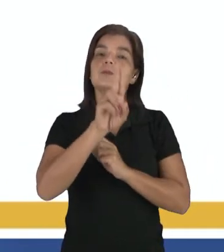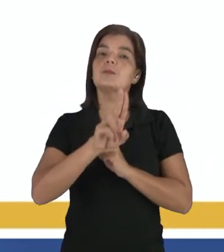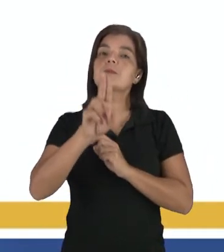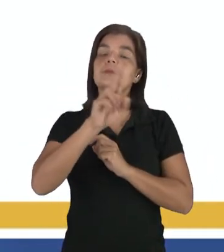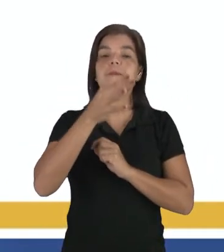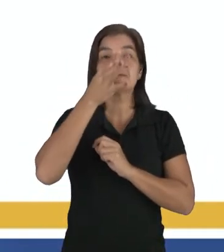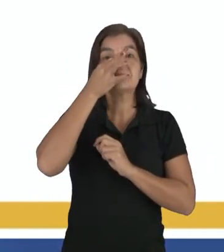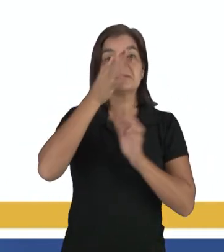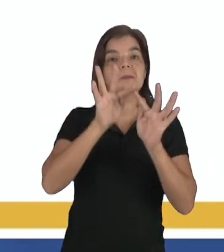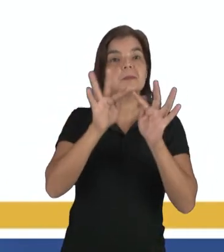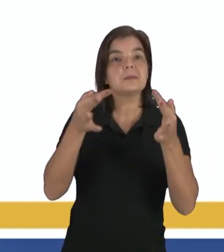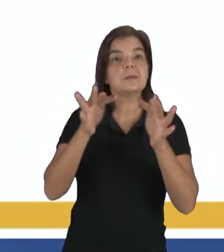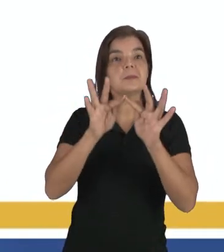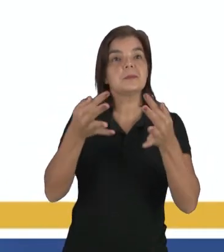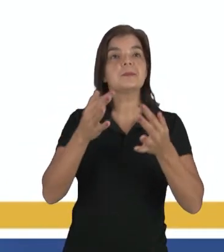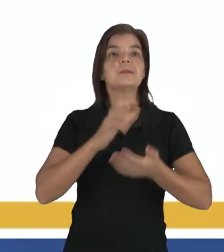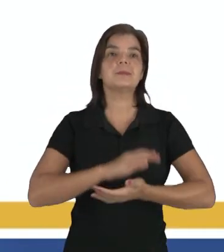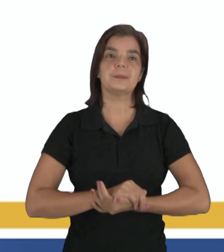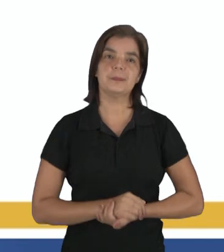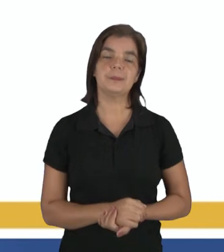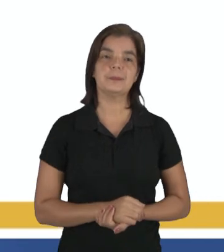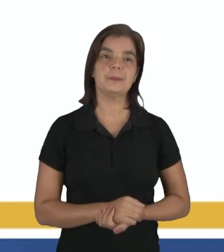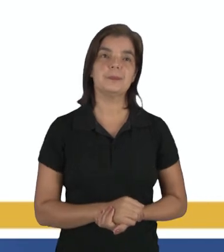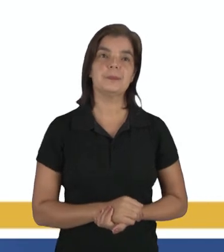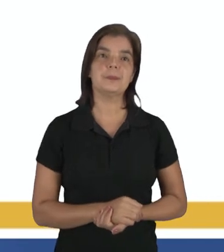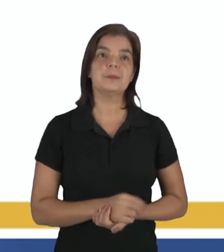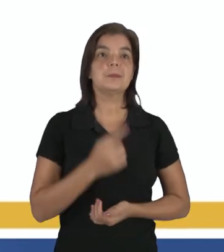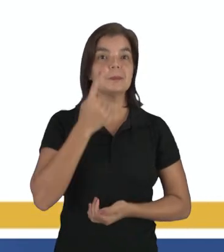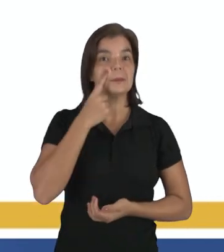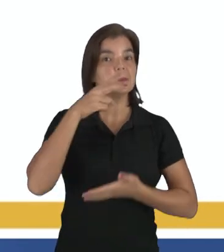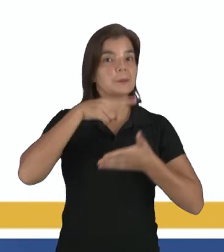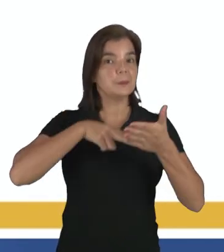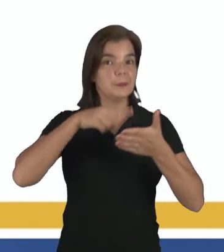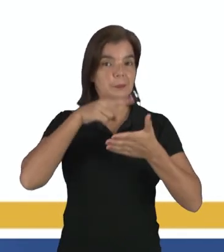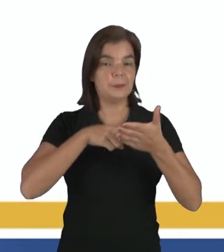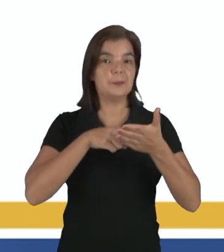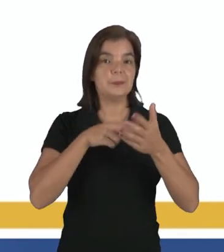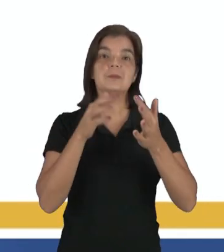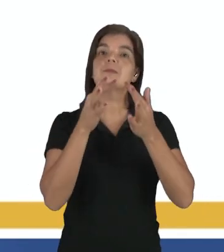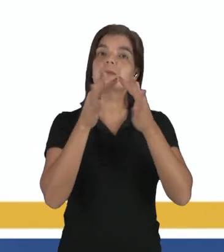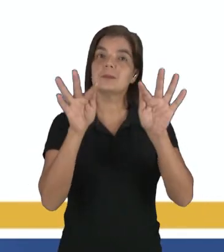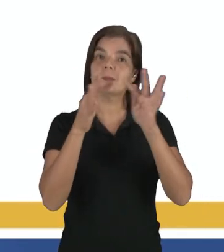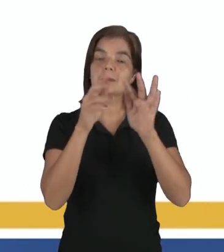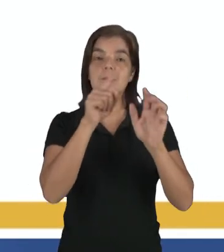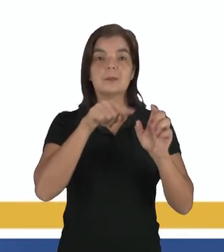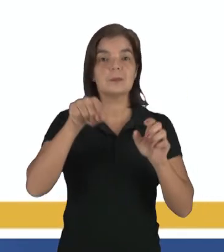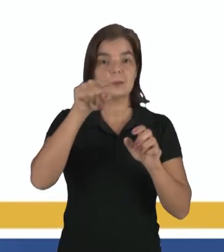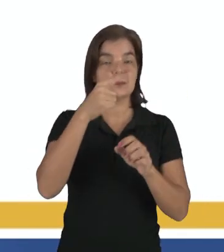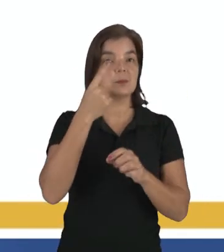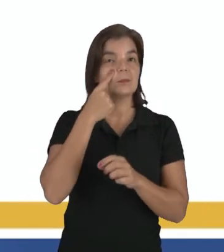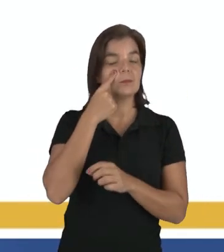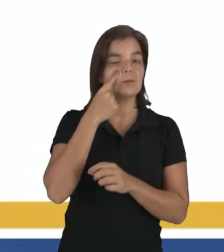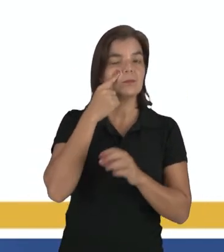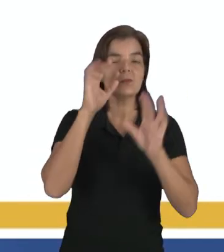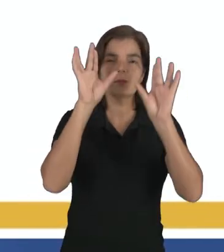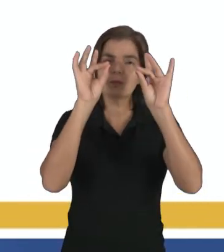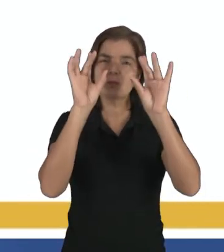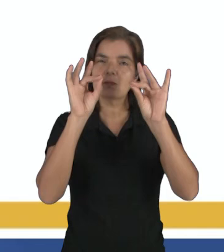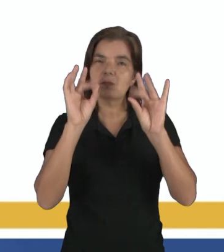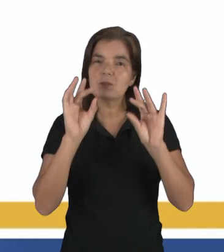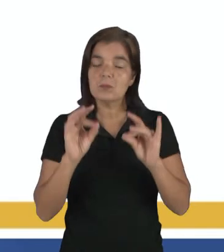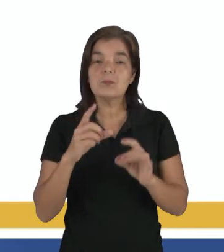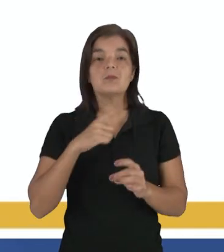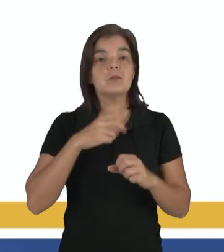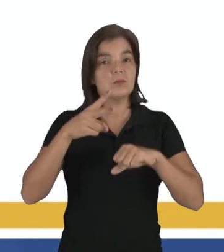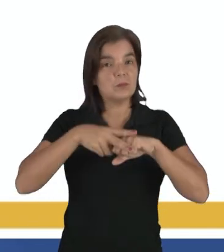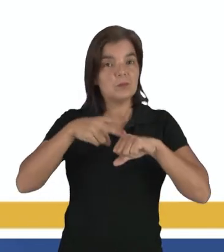qual quadro foi feito o uso do futuro simples. Eu vou ler para vocês a tirinha, então. Enquanto eu faço a leitura, observem muito bem